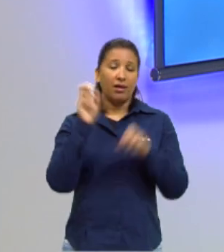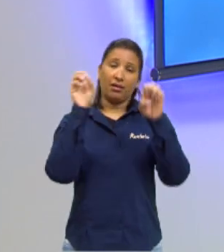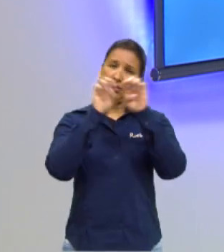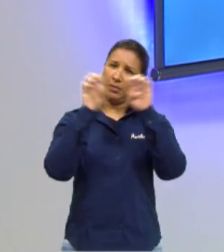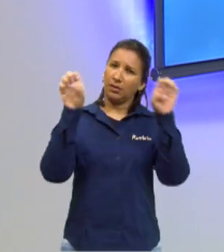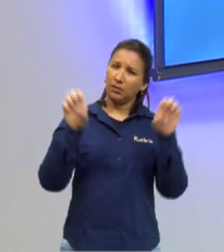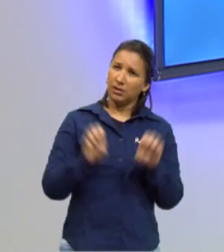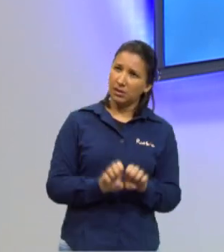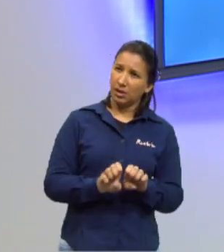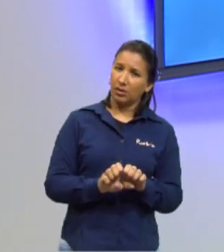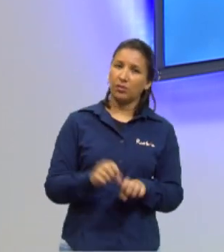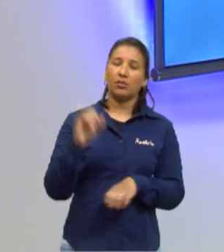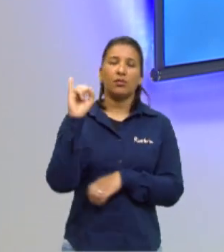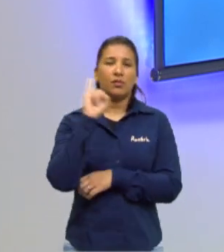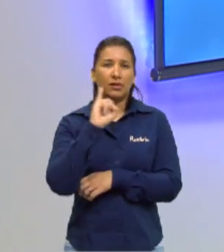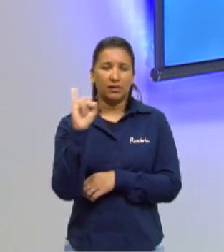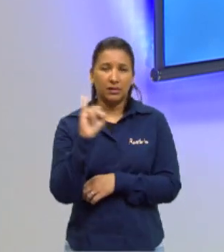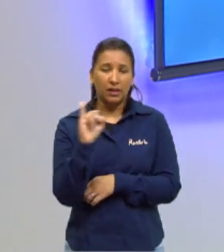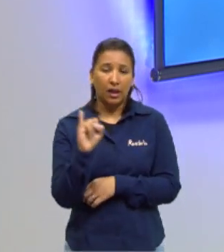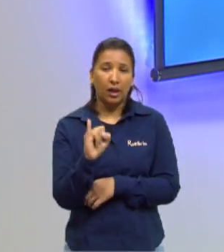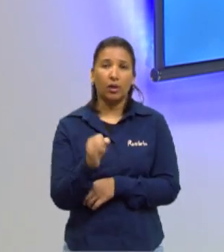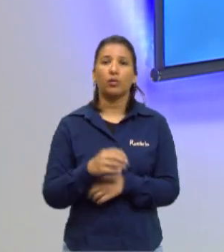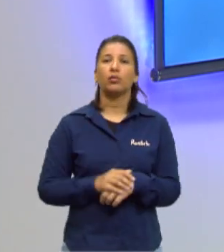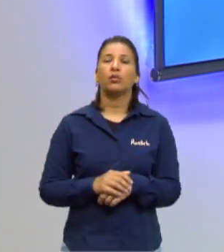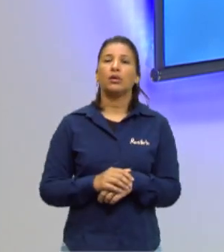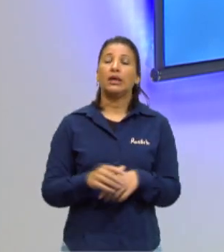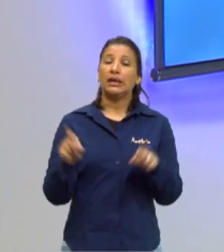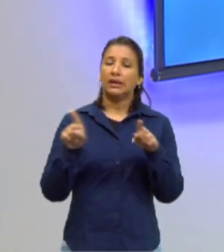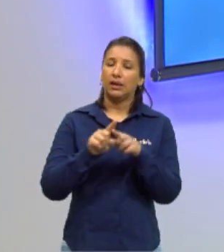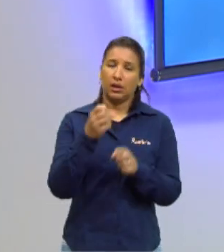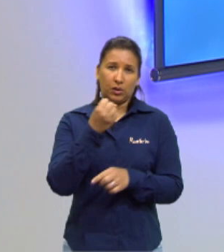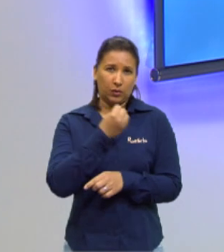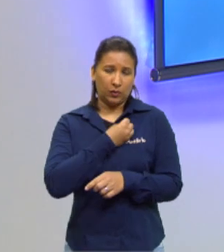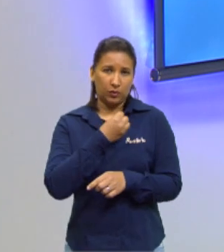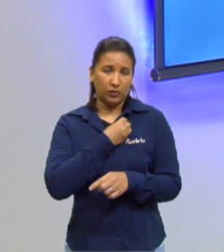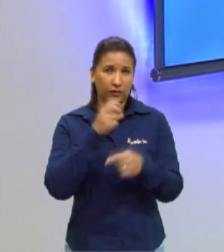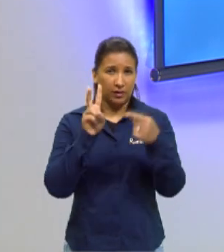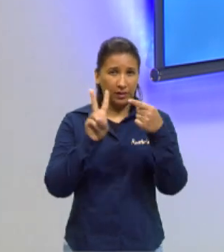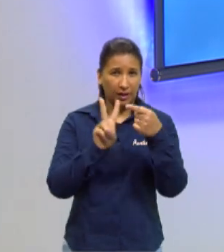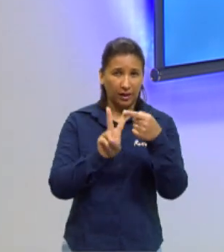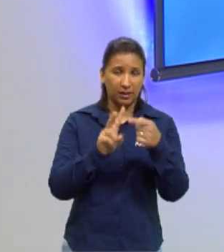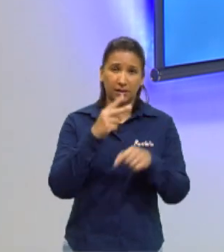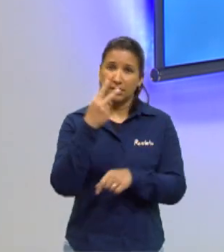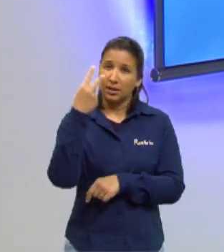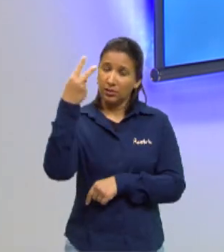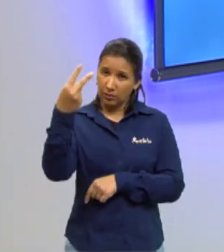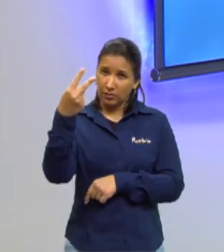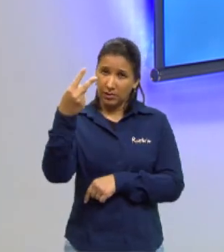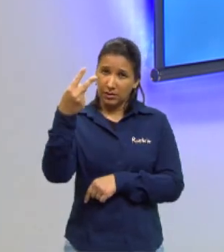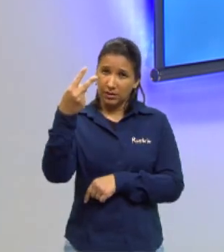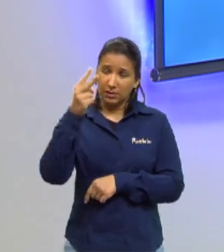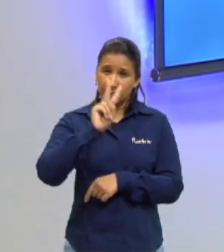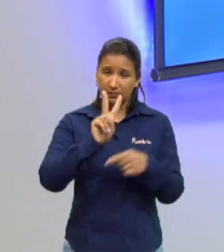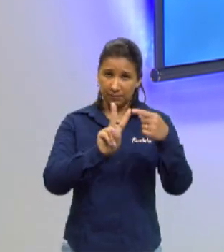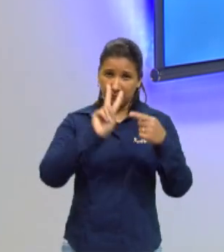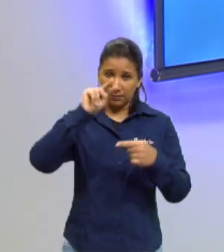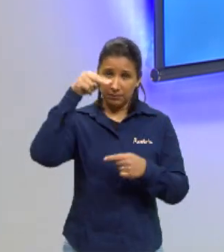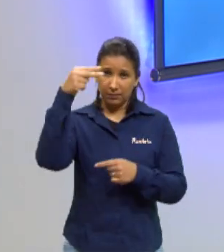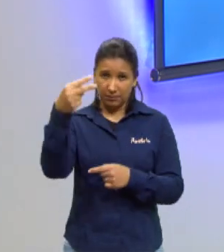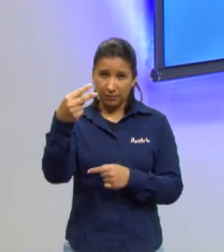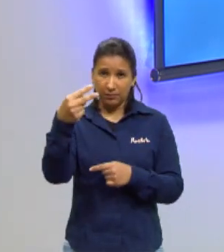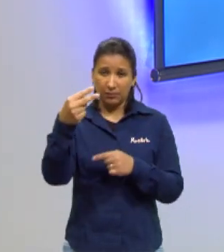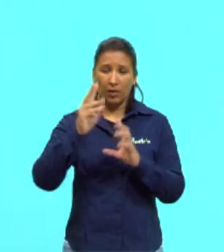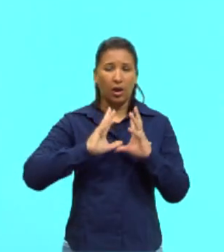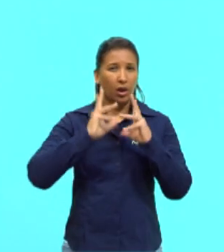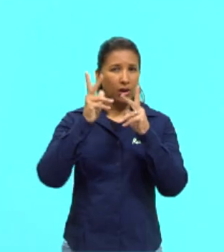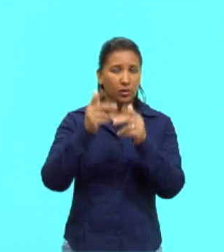equação irracional, que o índice desta raiz é 2, né? Então, logo, toda essa